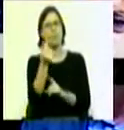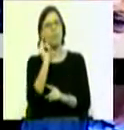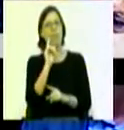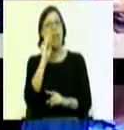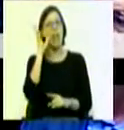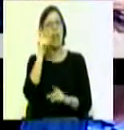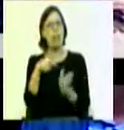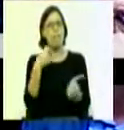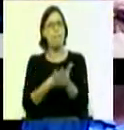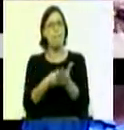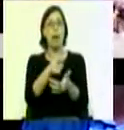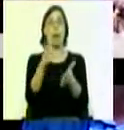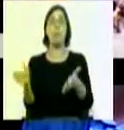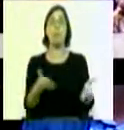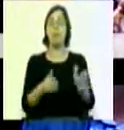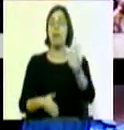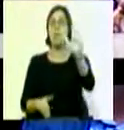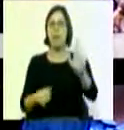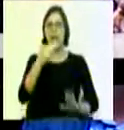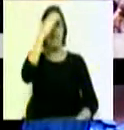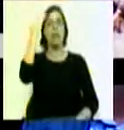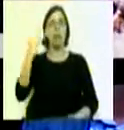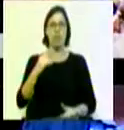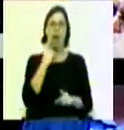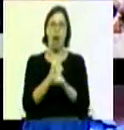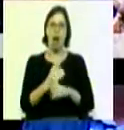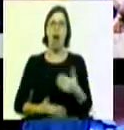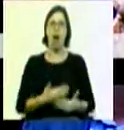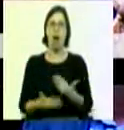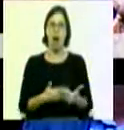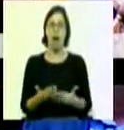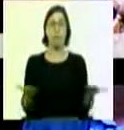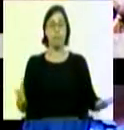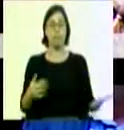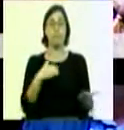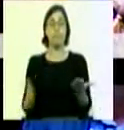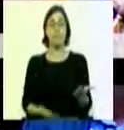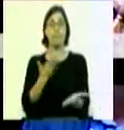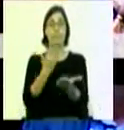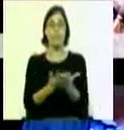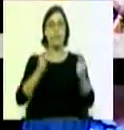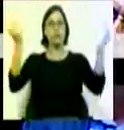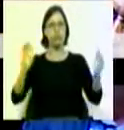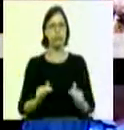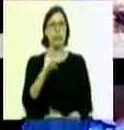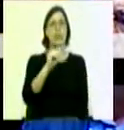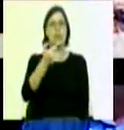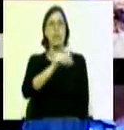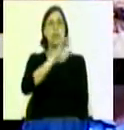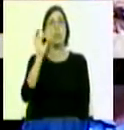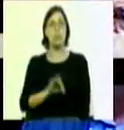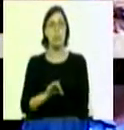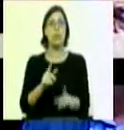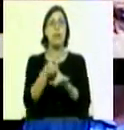preço do leite pago à produção. Contudo, as dificuldades persistem. Por isso, apresentamos uma proposta para a redução de